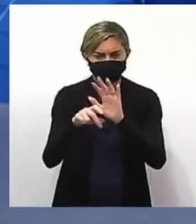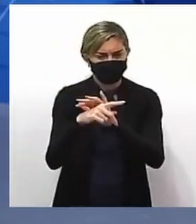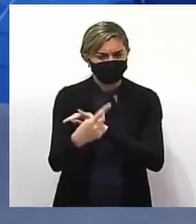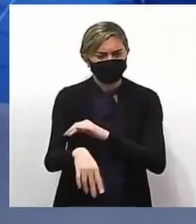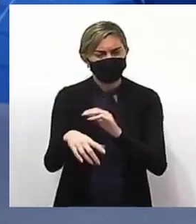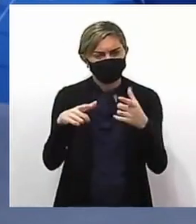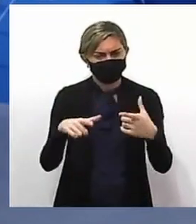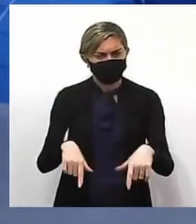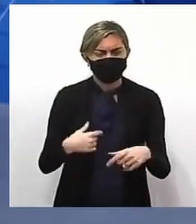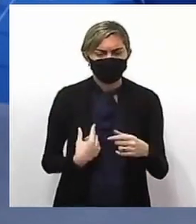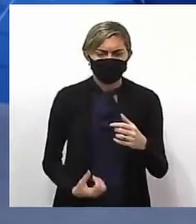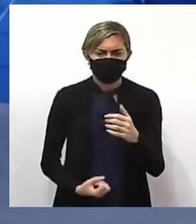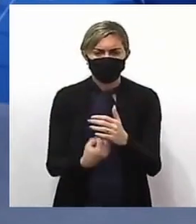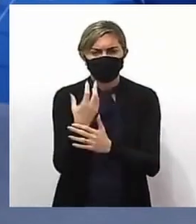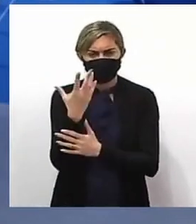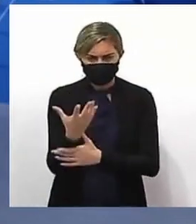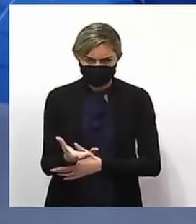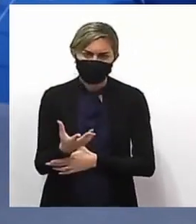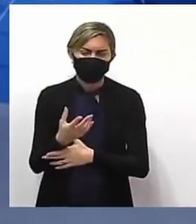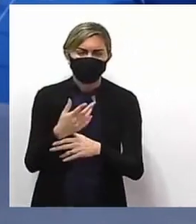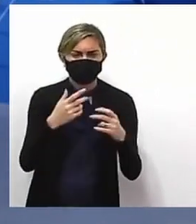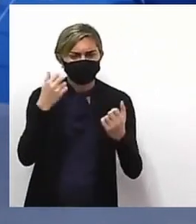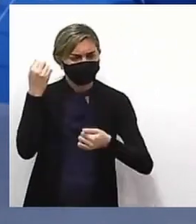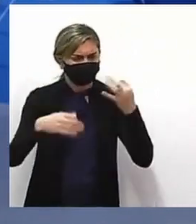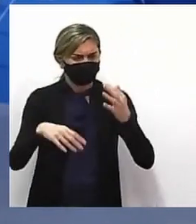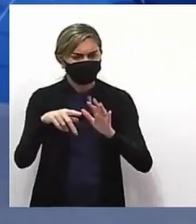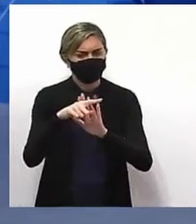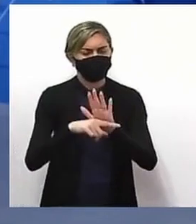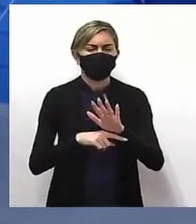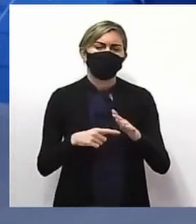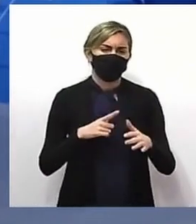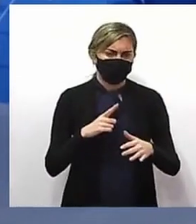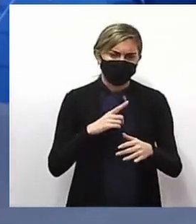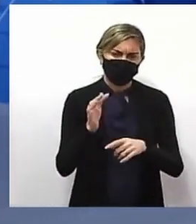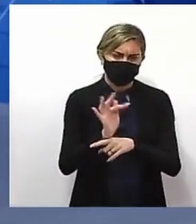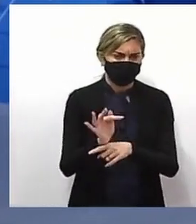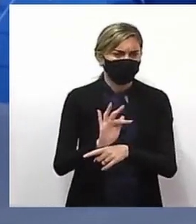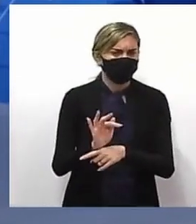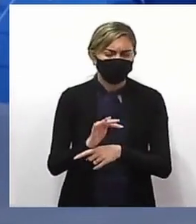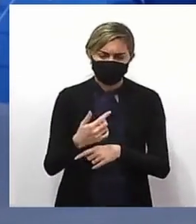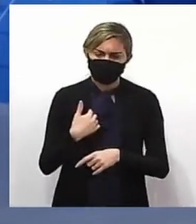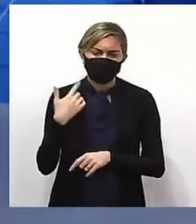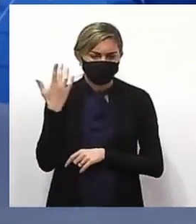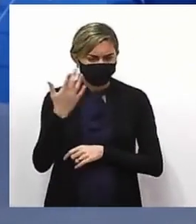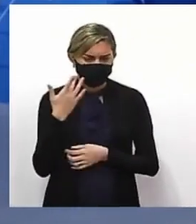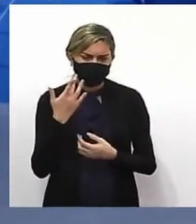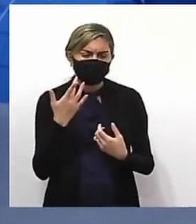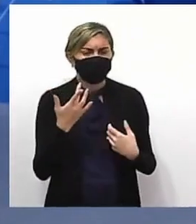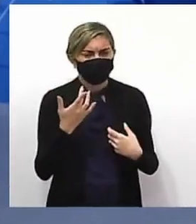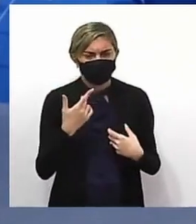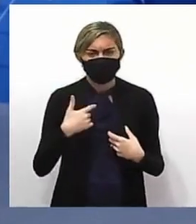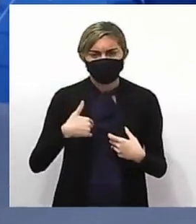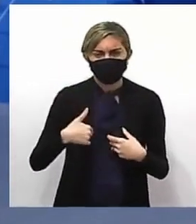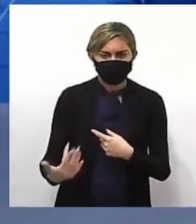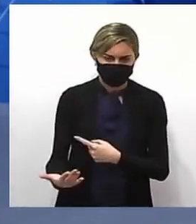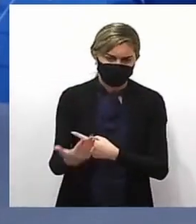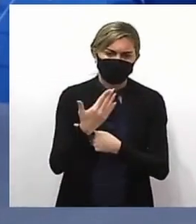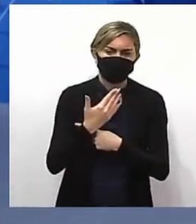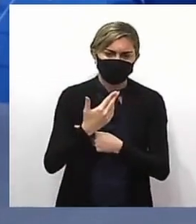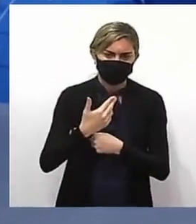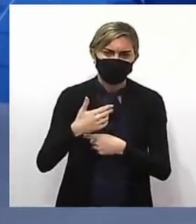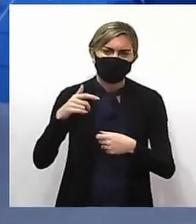para criar esse contexto e essa narrativa do projeto tem um filme que eu acho que é muito norteador de tudo, que